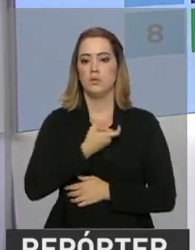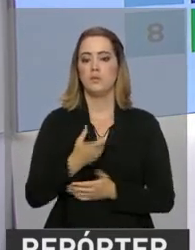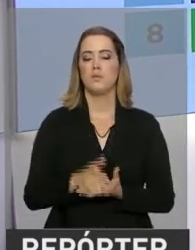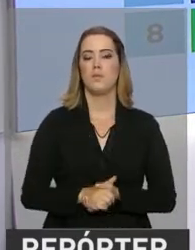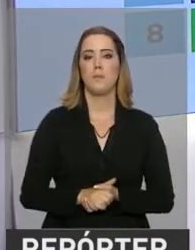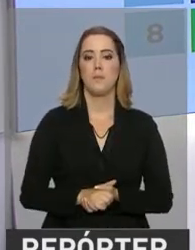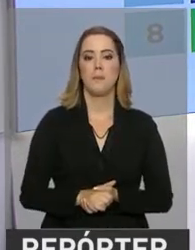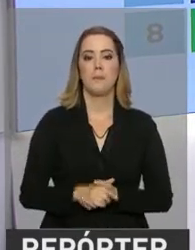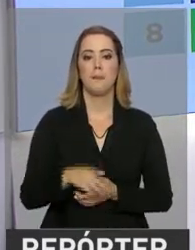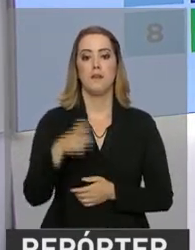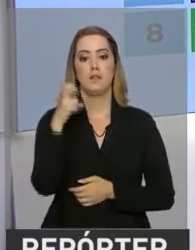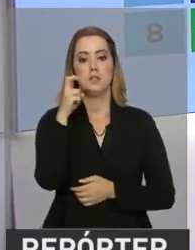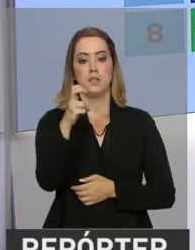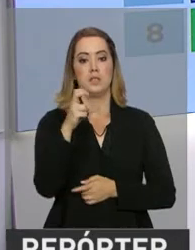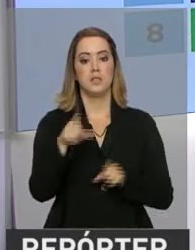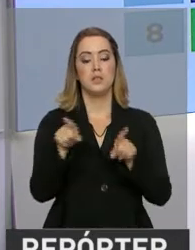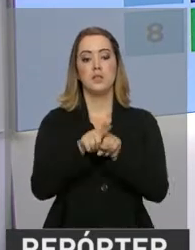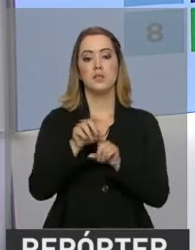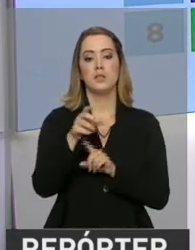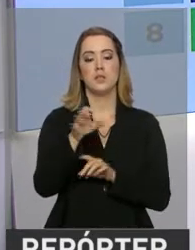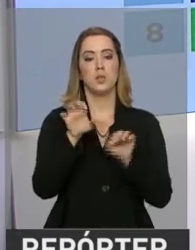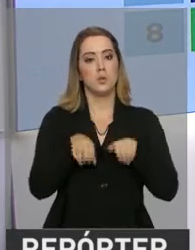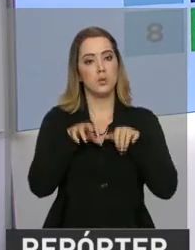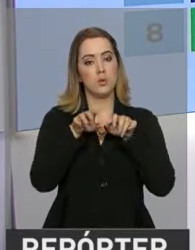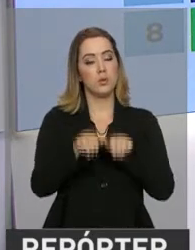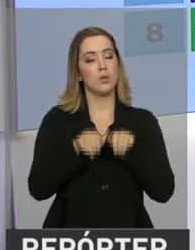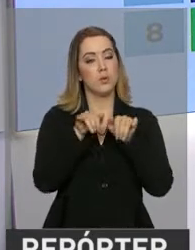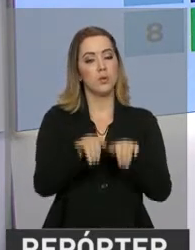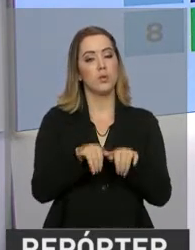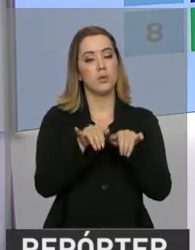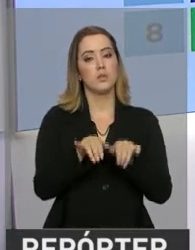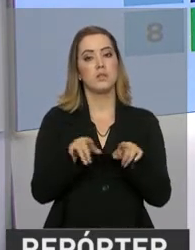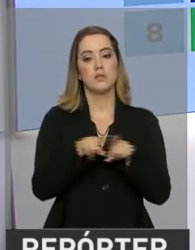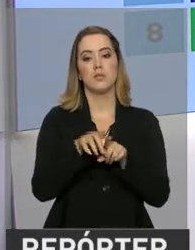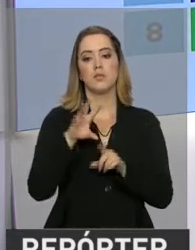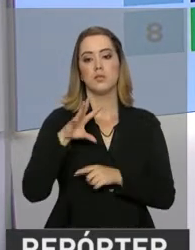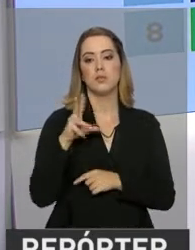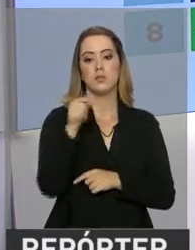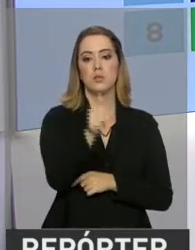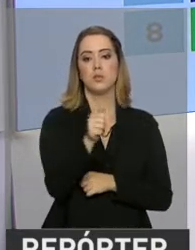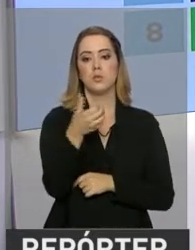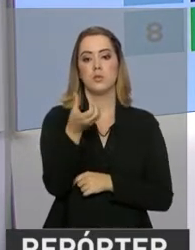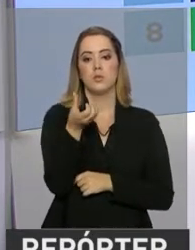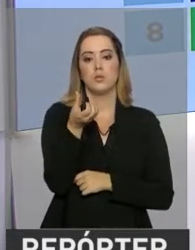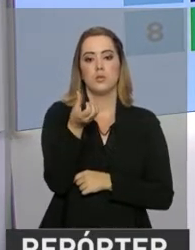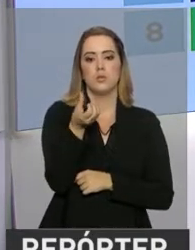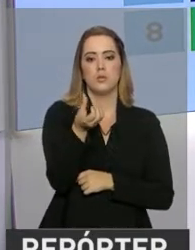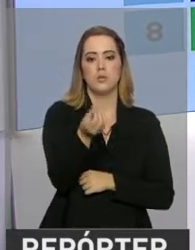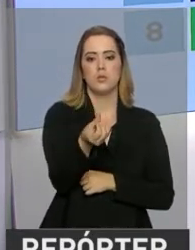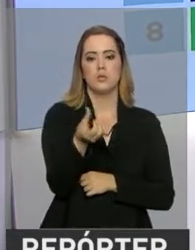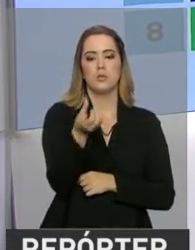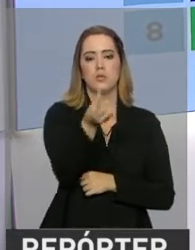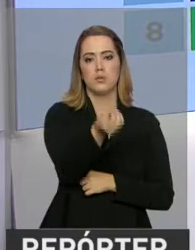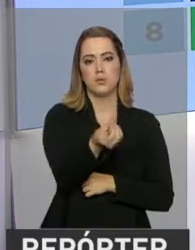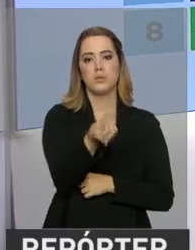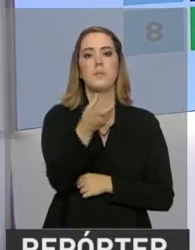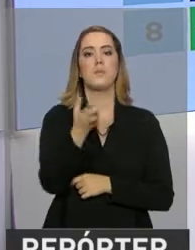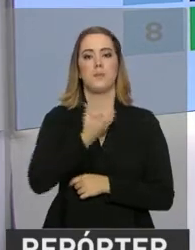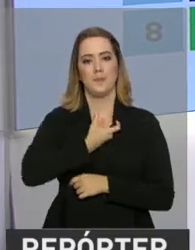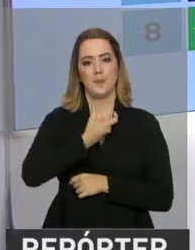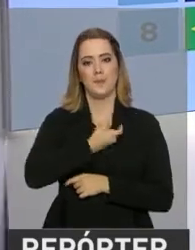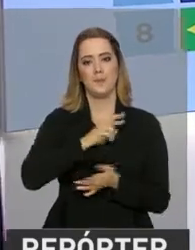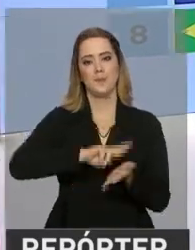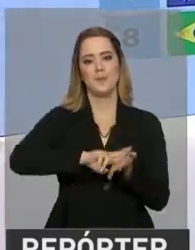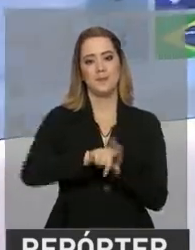bronze e em quinto lugar a Austrália 17 25 e 24 medalhas de bronze total de 66